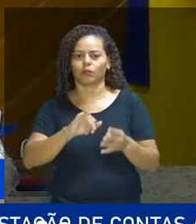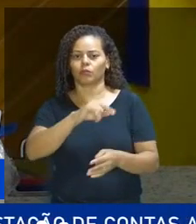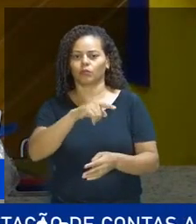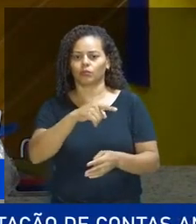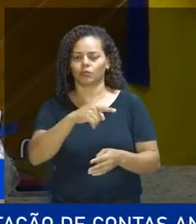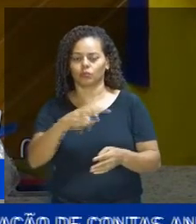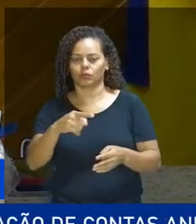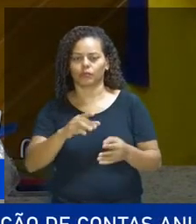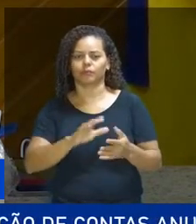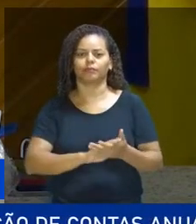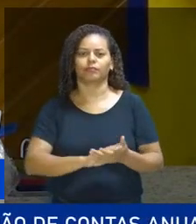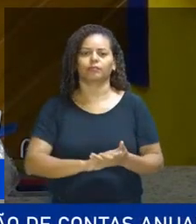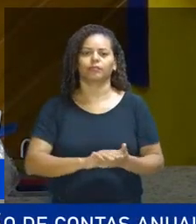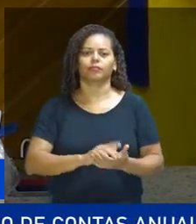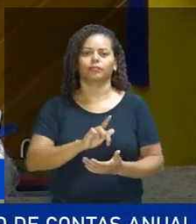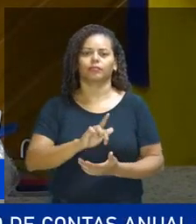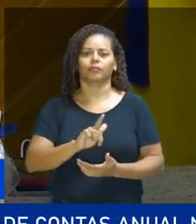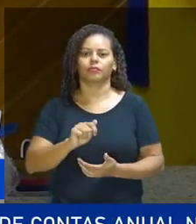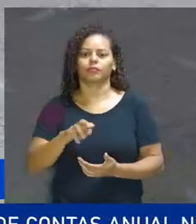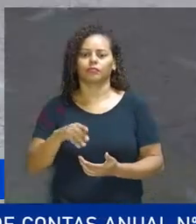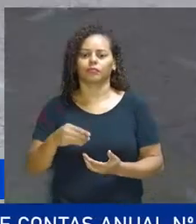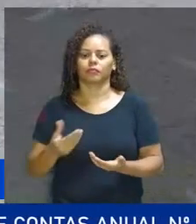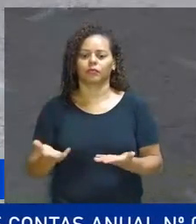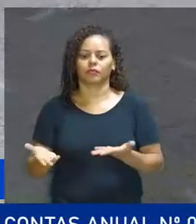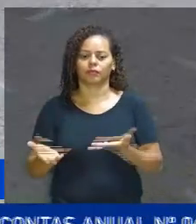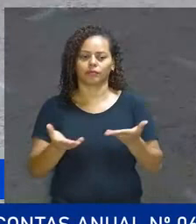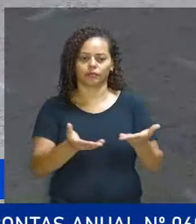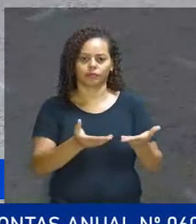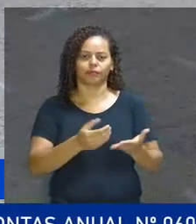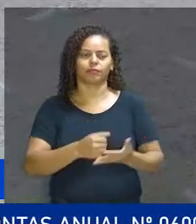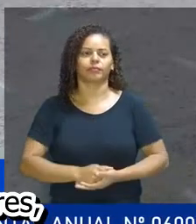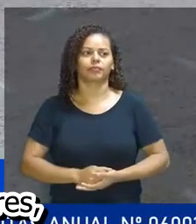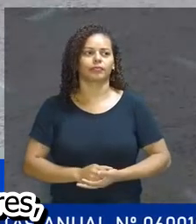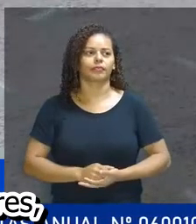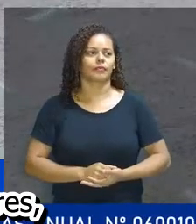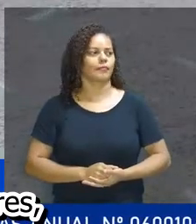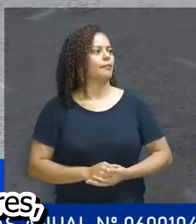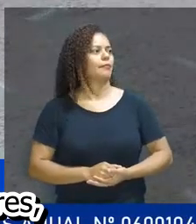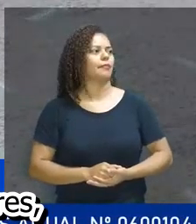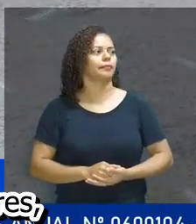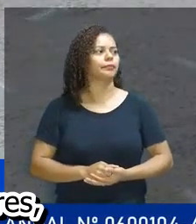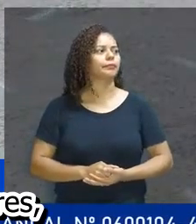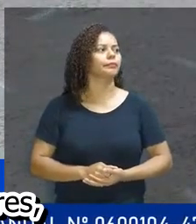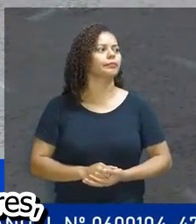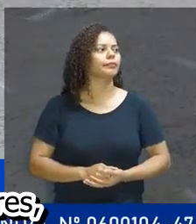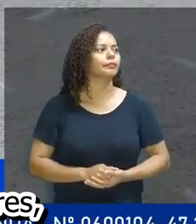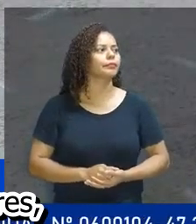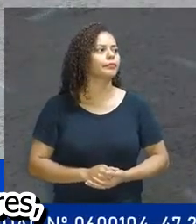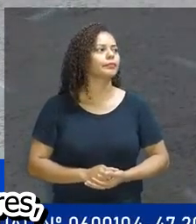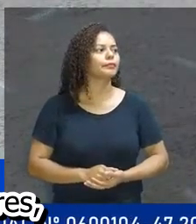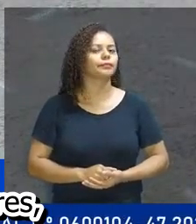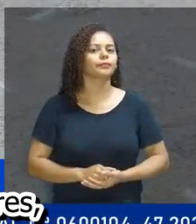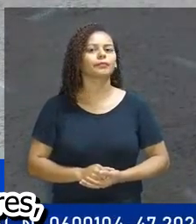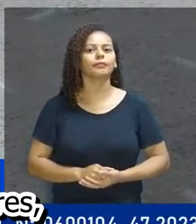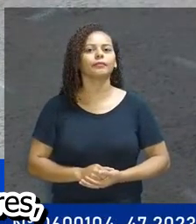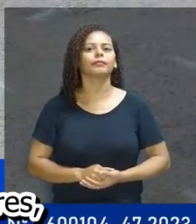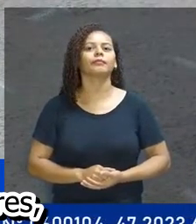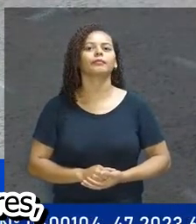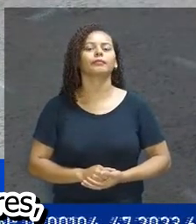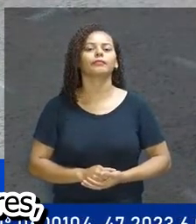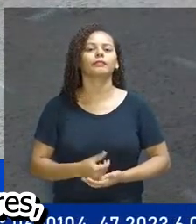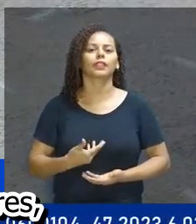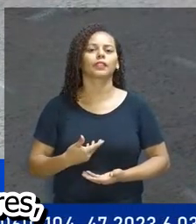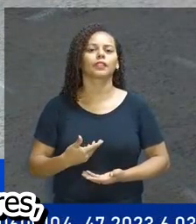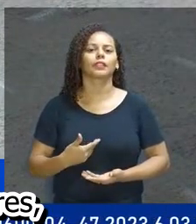Ilustre relatora, boa tarde. Vossa Excelência está com a palavra. Excelentíssimo senhor presidente, eminentes pares, doutora procuradora